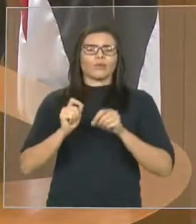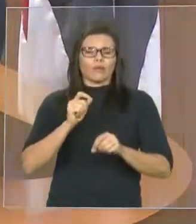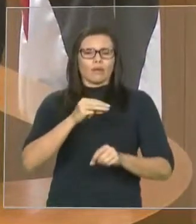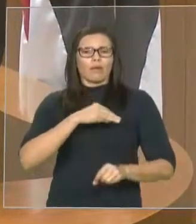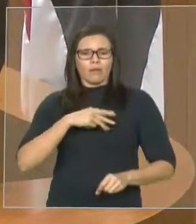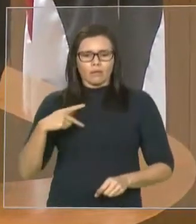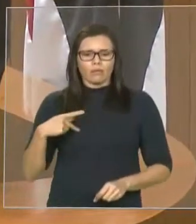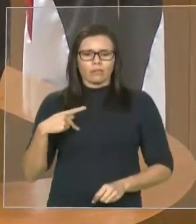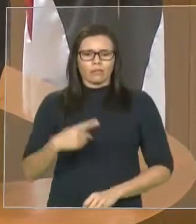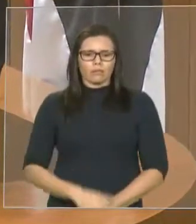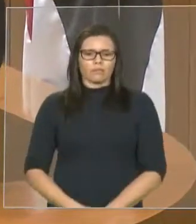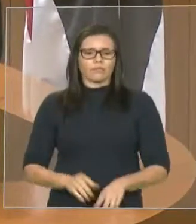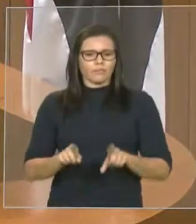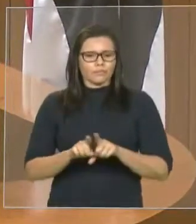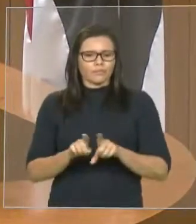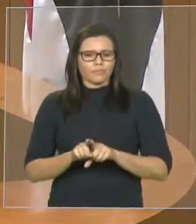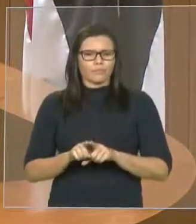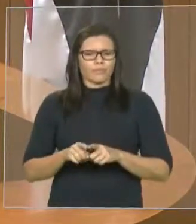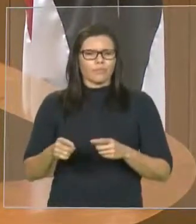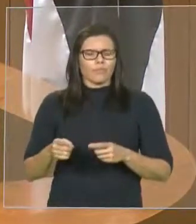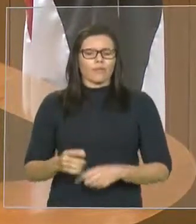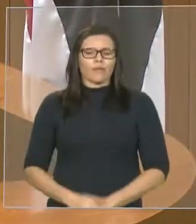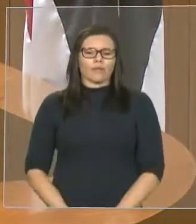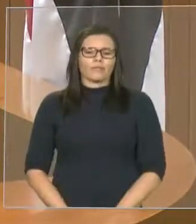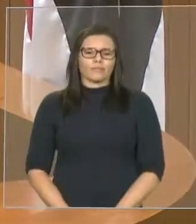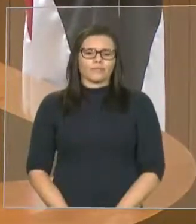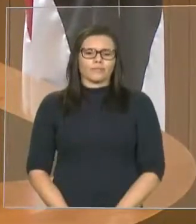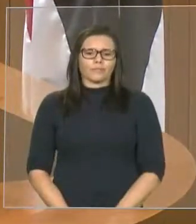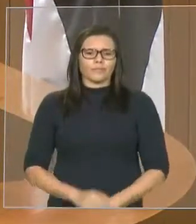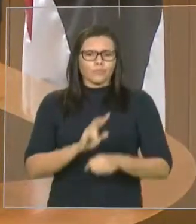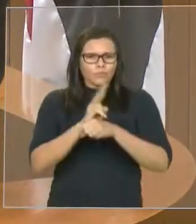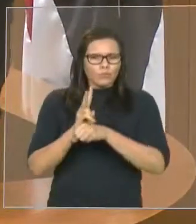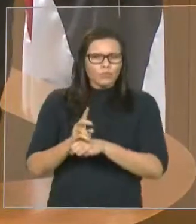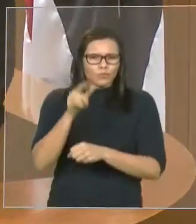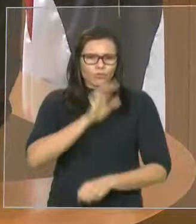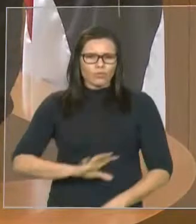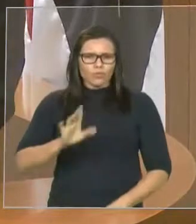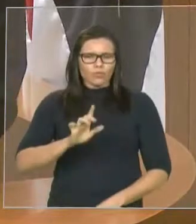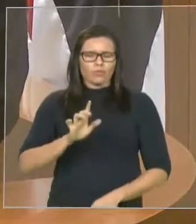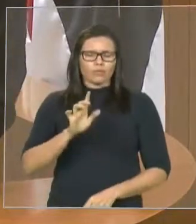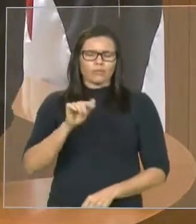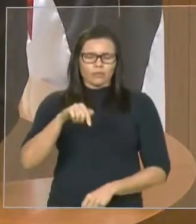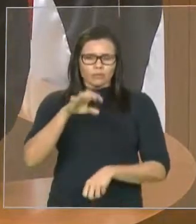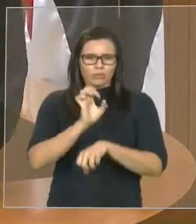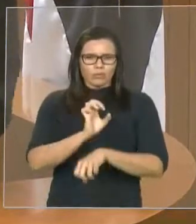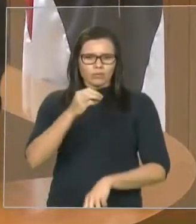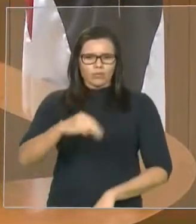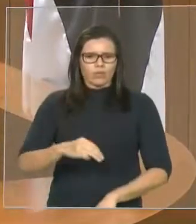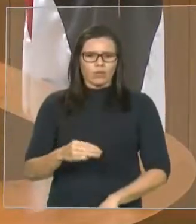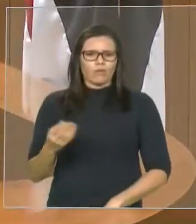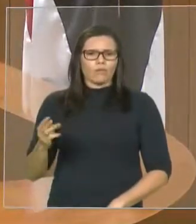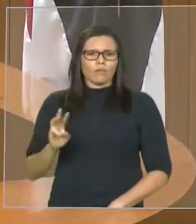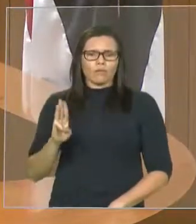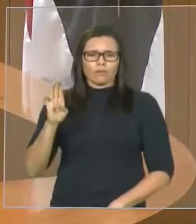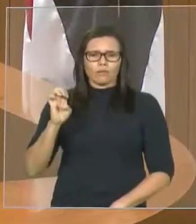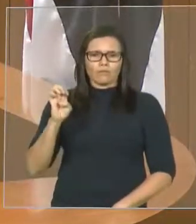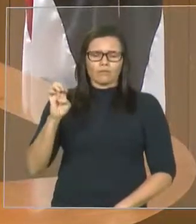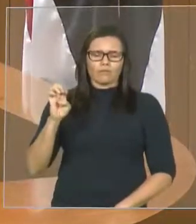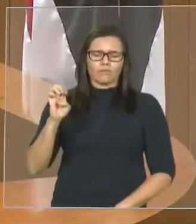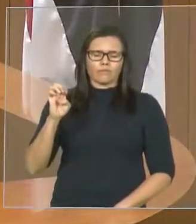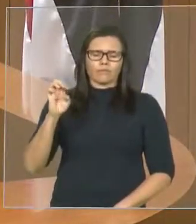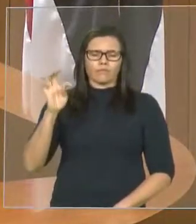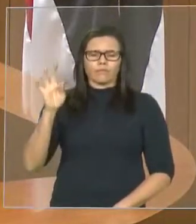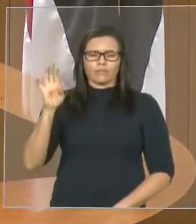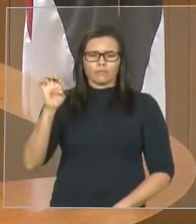Tribunal de Contas do Estado. Nosso defensor-geral do Estado, Werther, muito prazer tê-lo aqui também